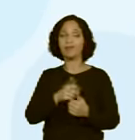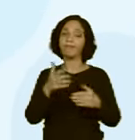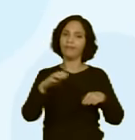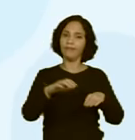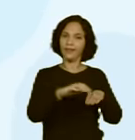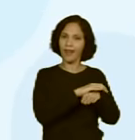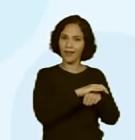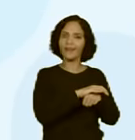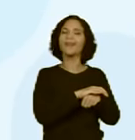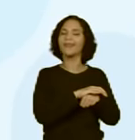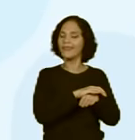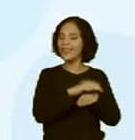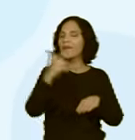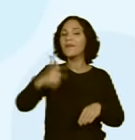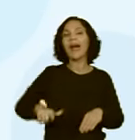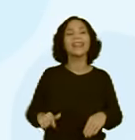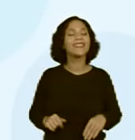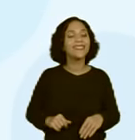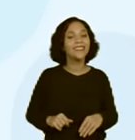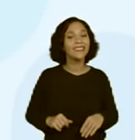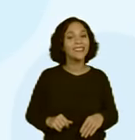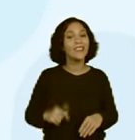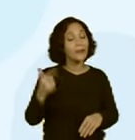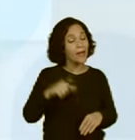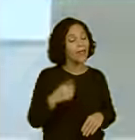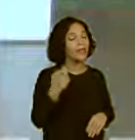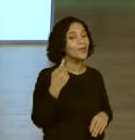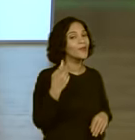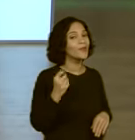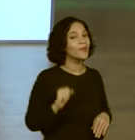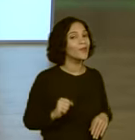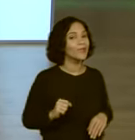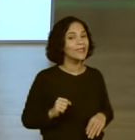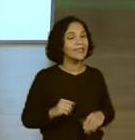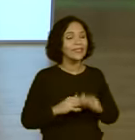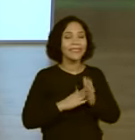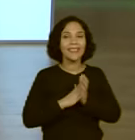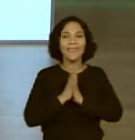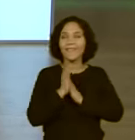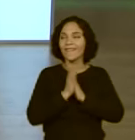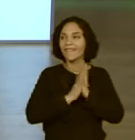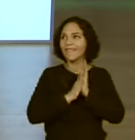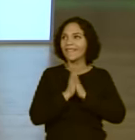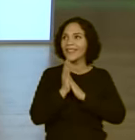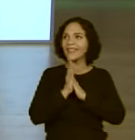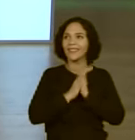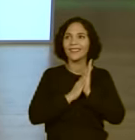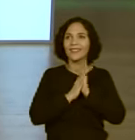Tênis. Tênis. Agora eu lembrei do tênis. Que mais? Lembra, tem mais um, pelo menos. Tem mais um.